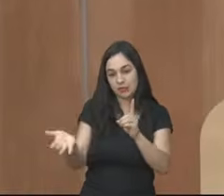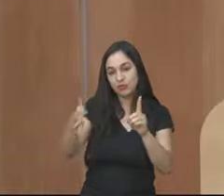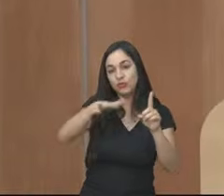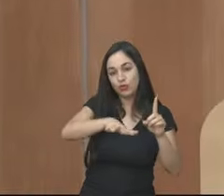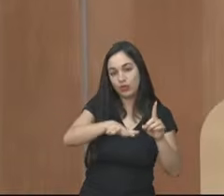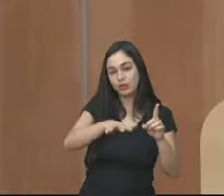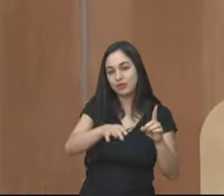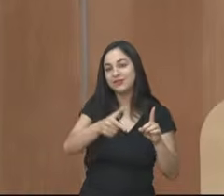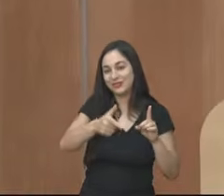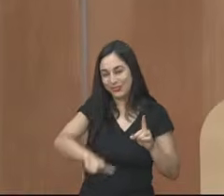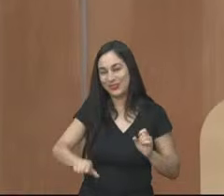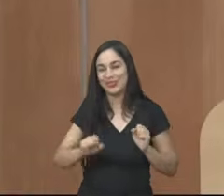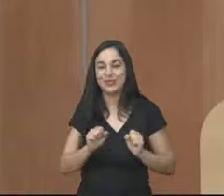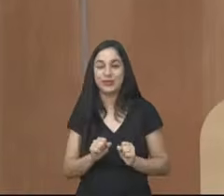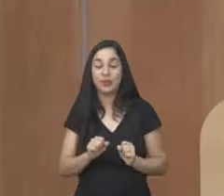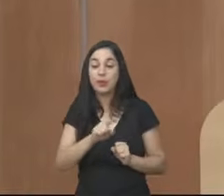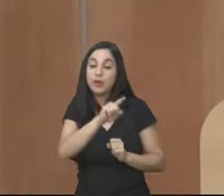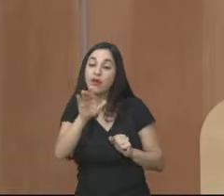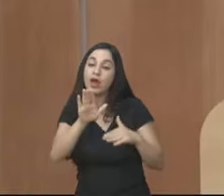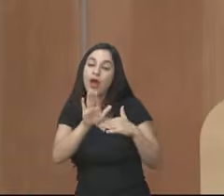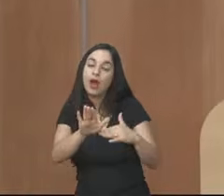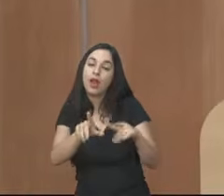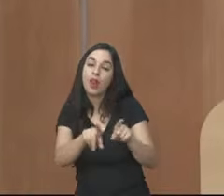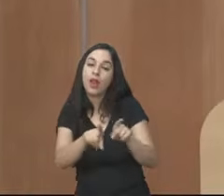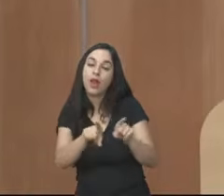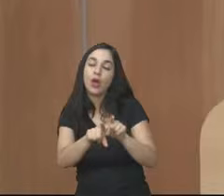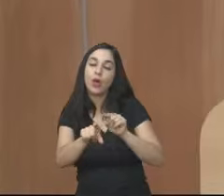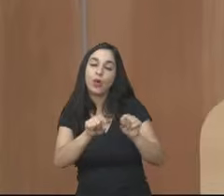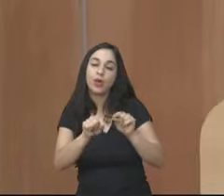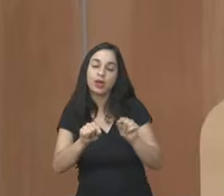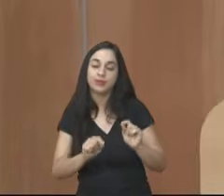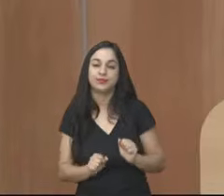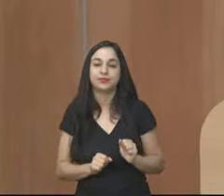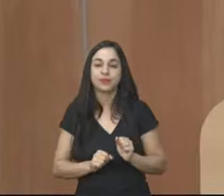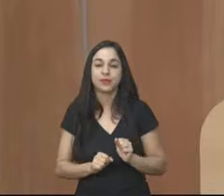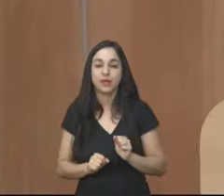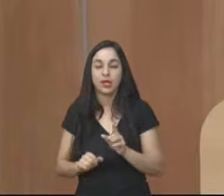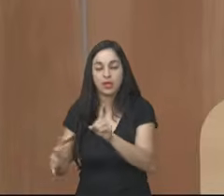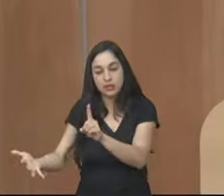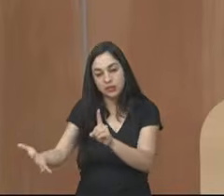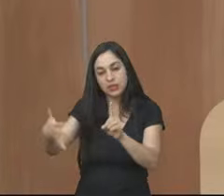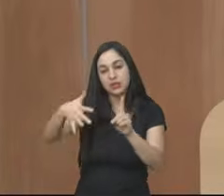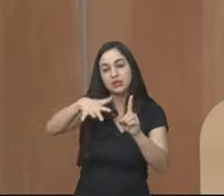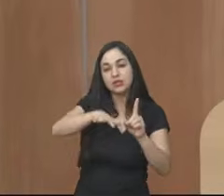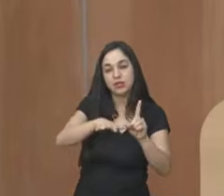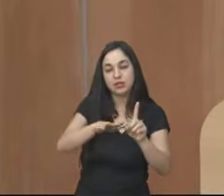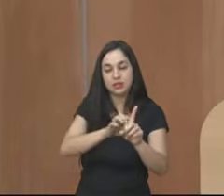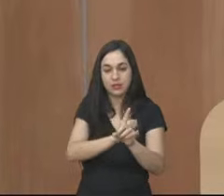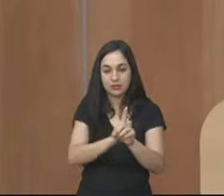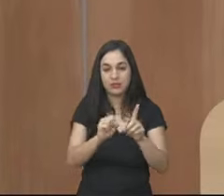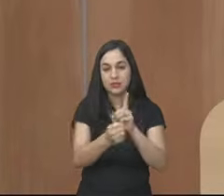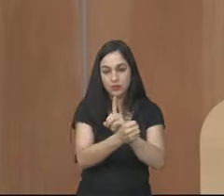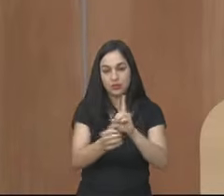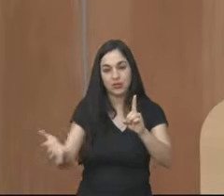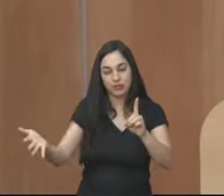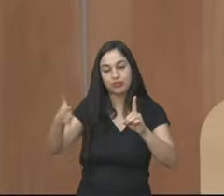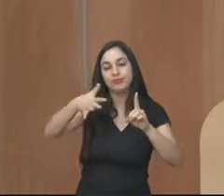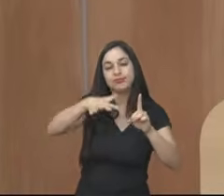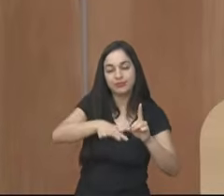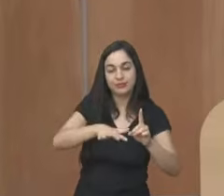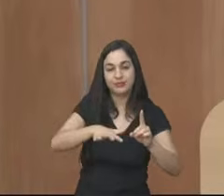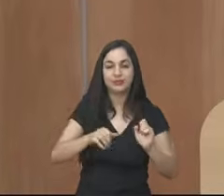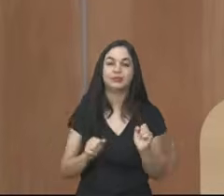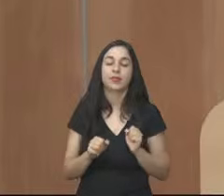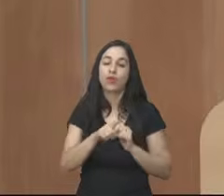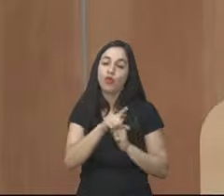Vocês ajudam também, além de ressocializar aquela pessoa que está jogada, vocês são um